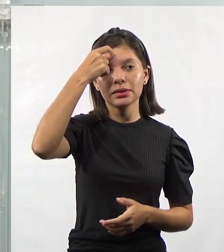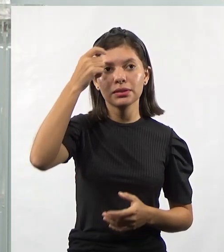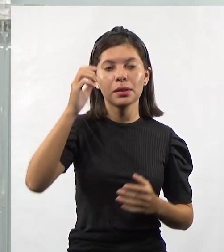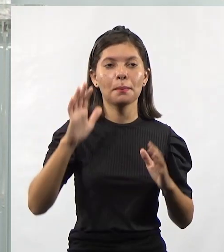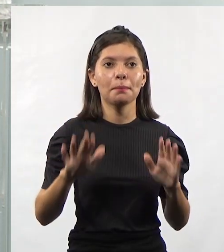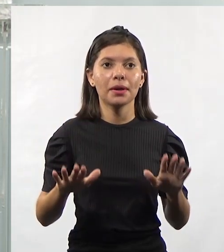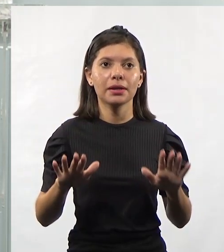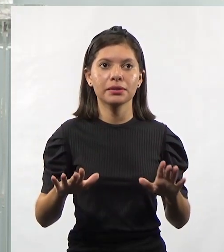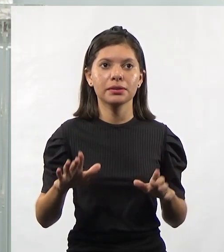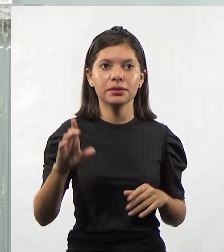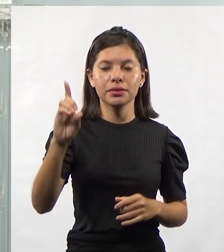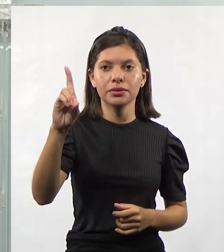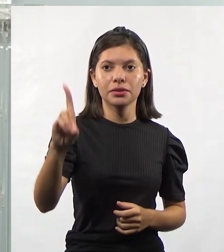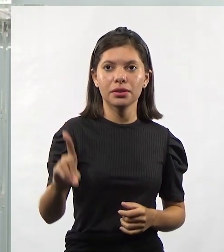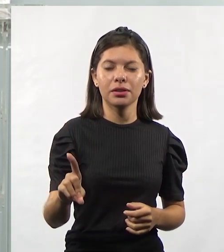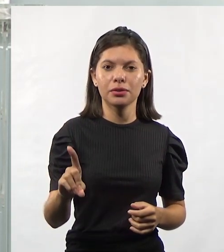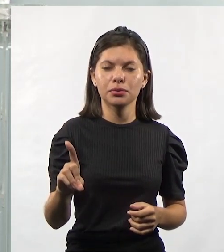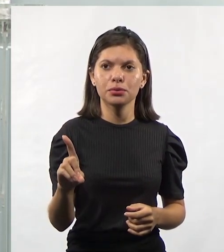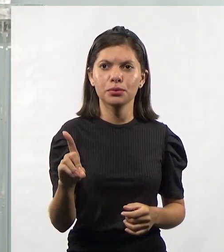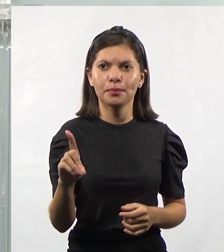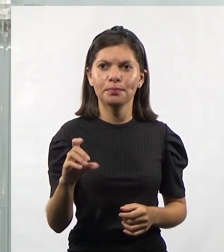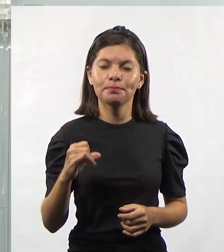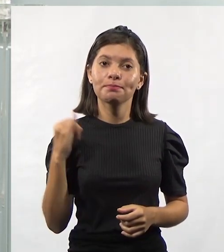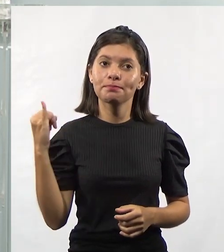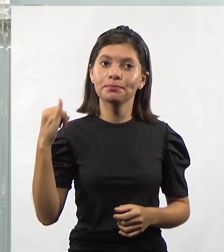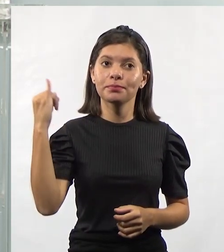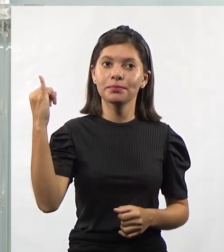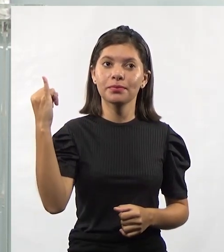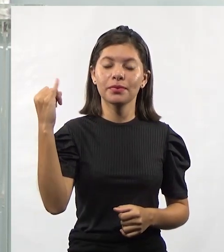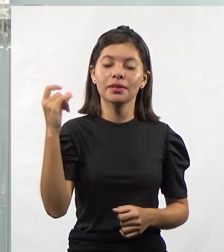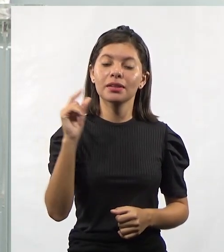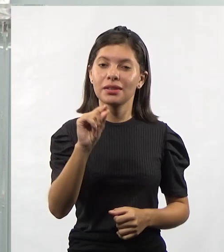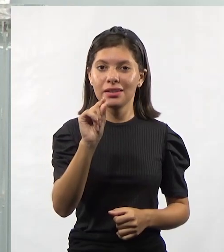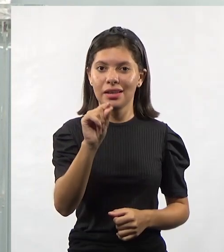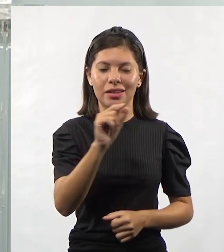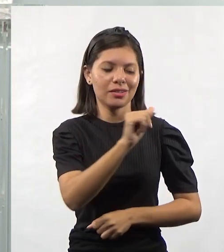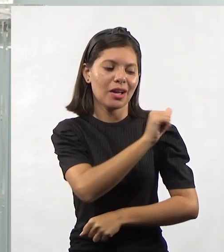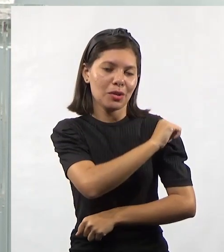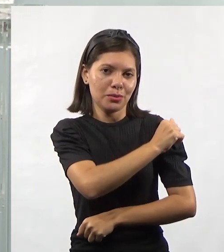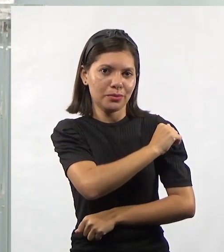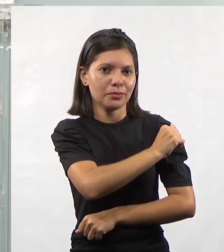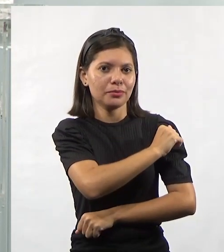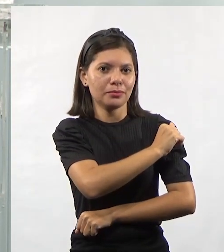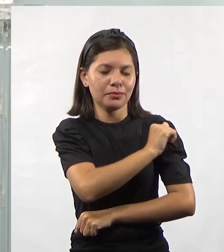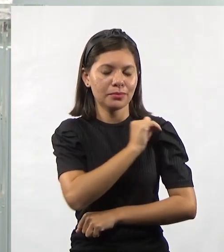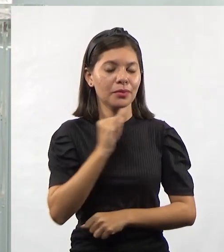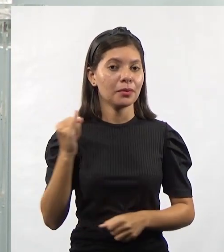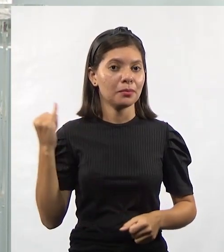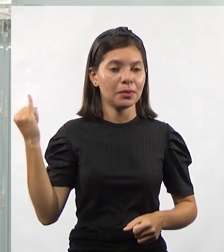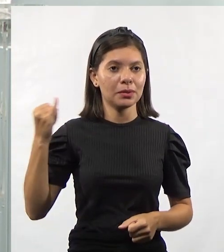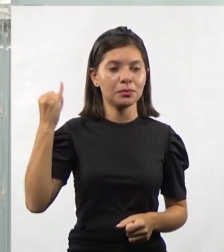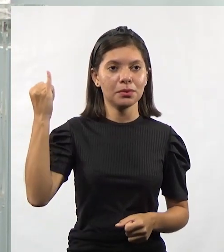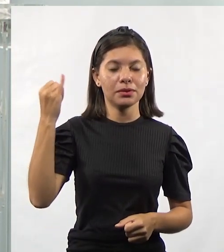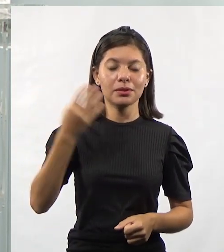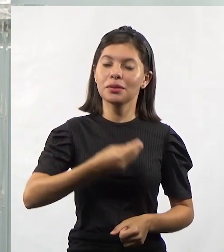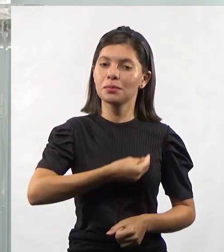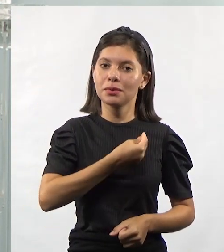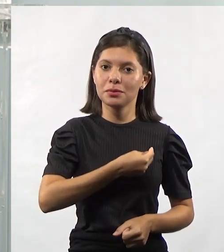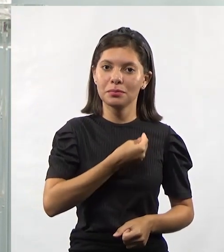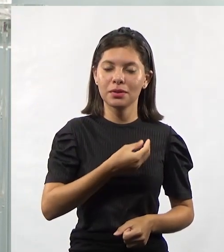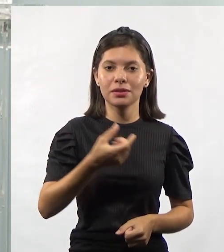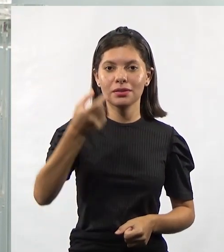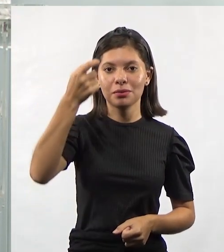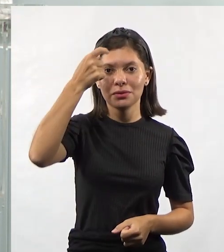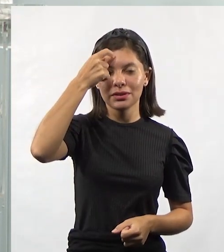de conscientização. Mas a luta por esses direitos, né, essencialmente é para os alunos. Então, eles